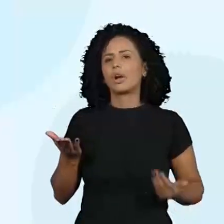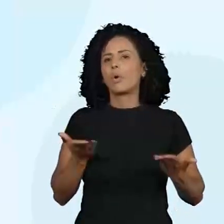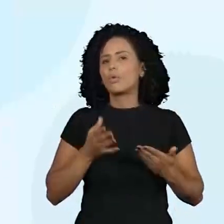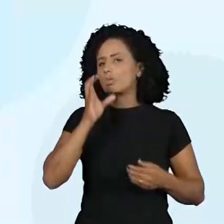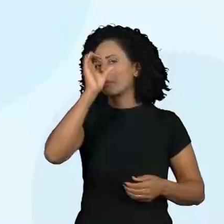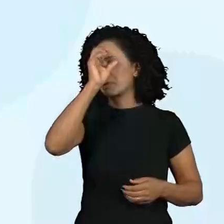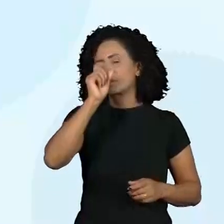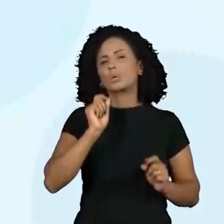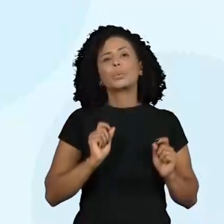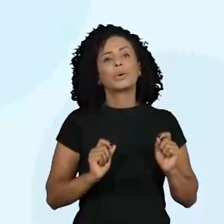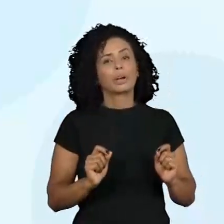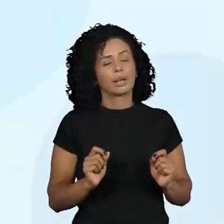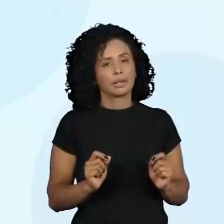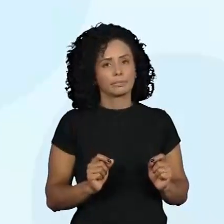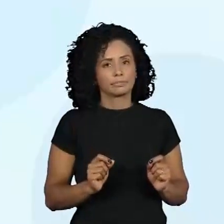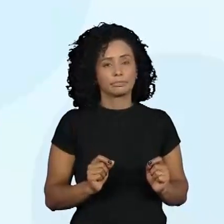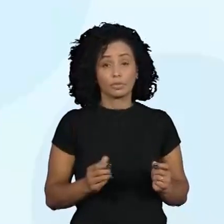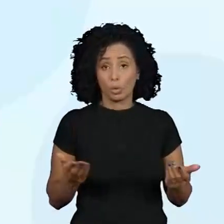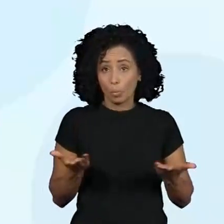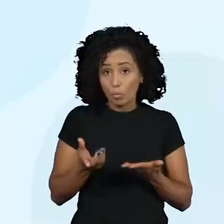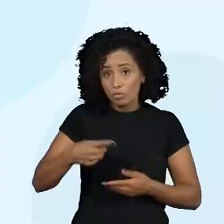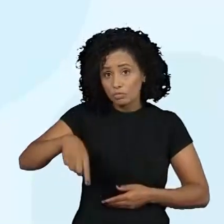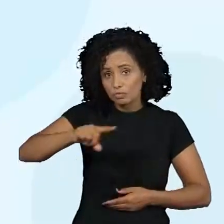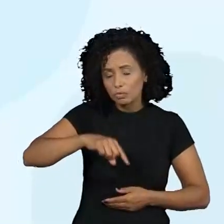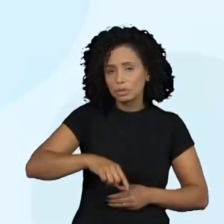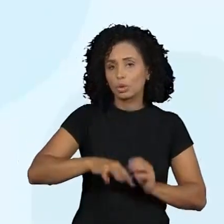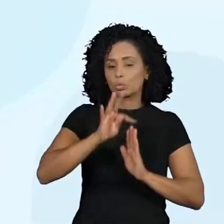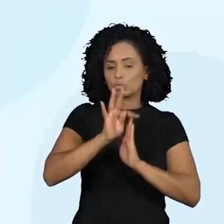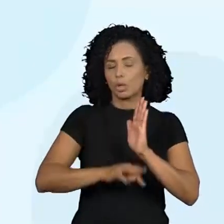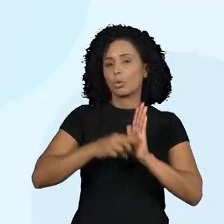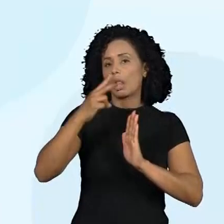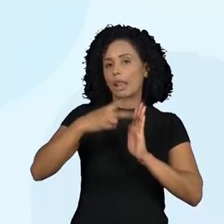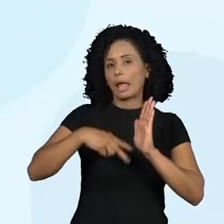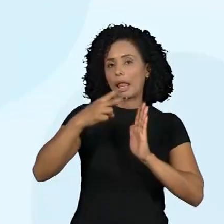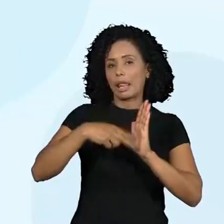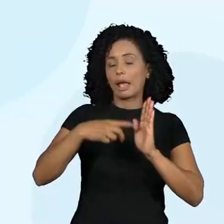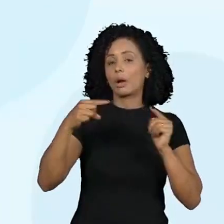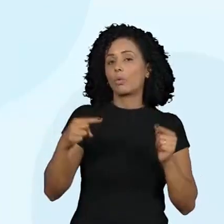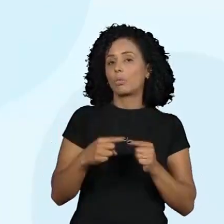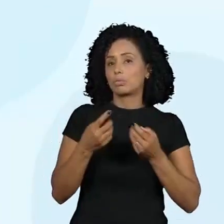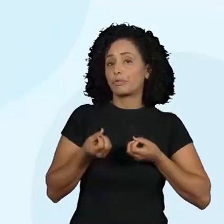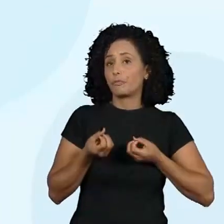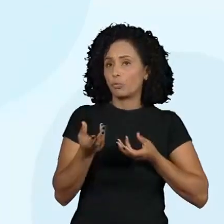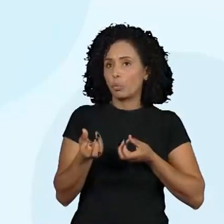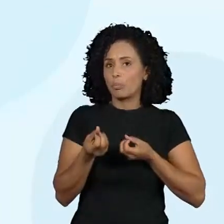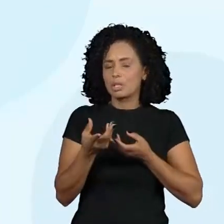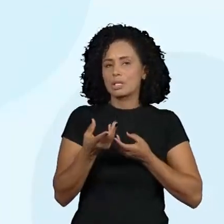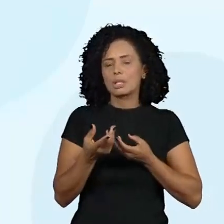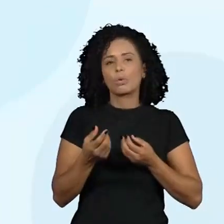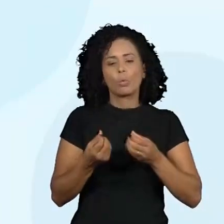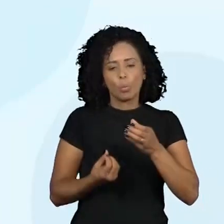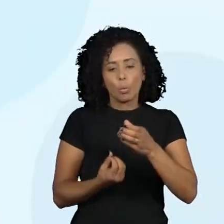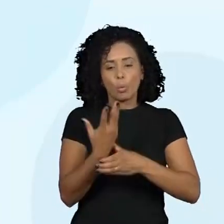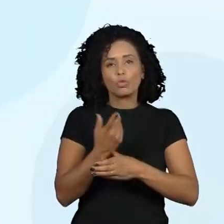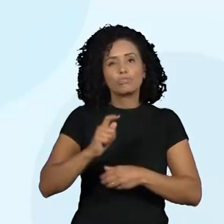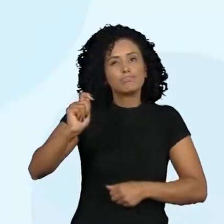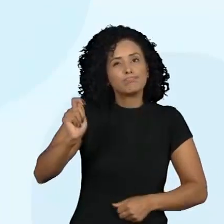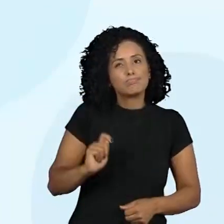aprender? Nesta aula, vamos realizar a leitura de um texto informativo sobre a origem da